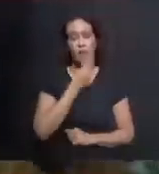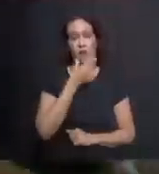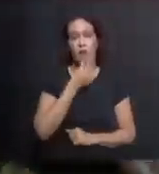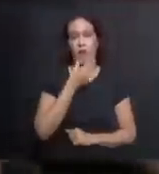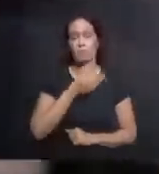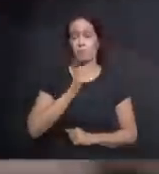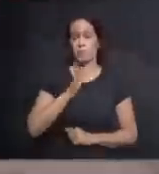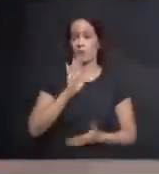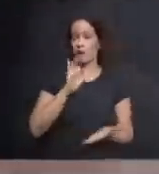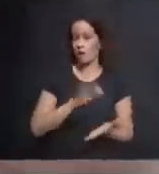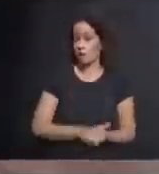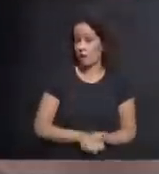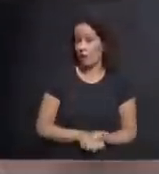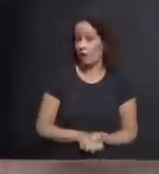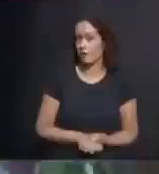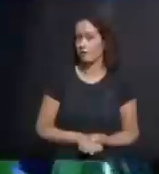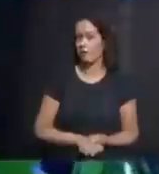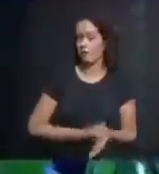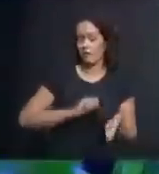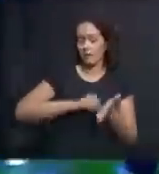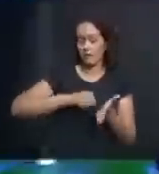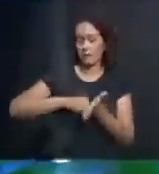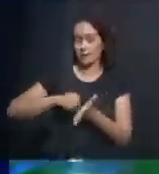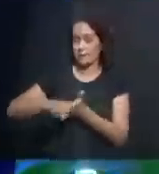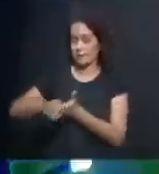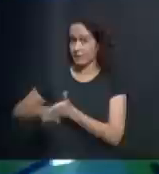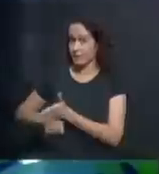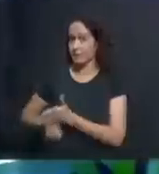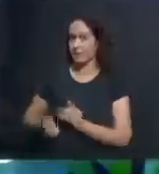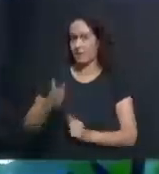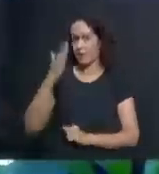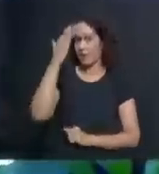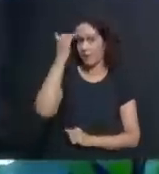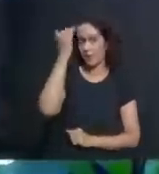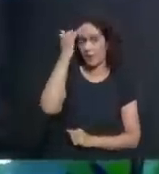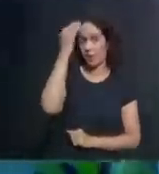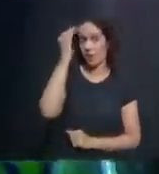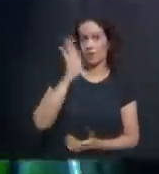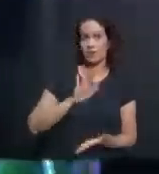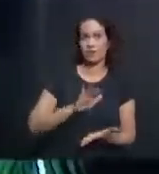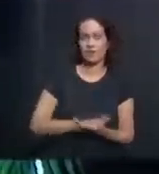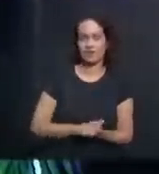Então desista. E casada com a blogueirinha famosa, a Nath.